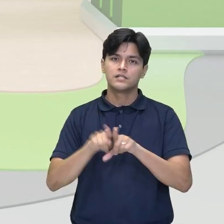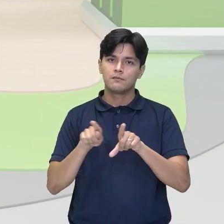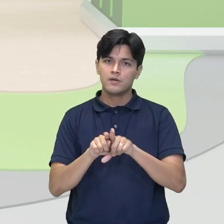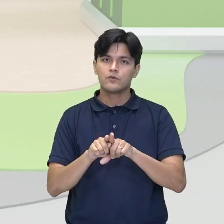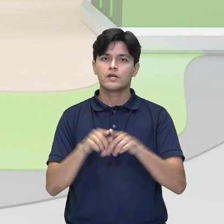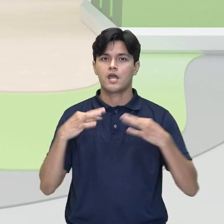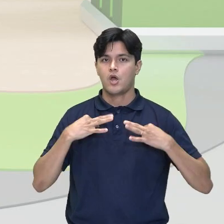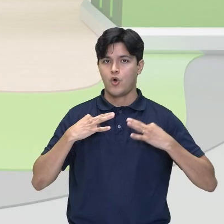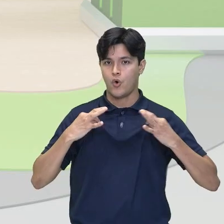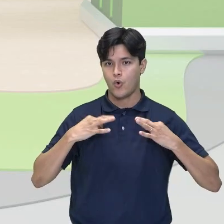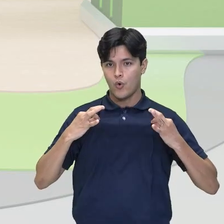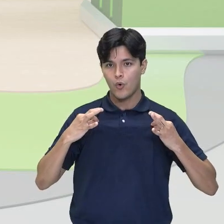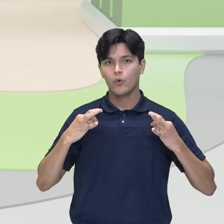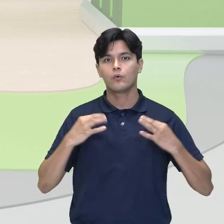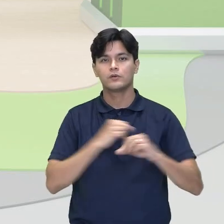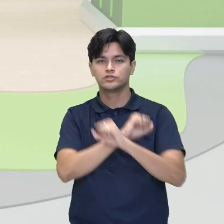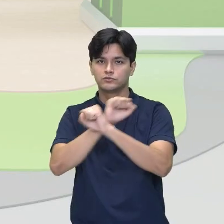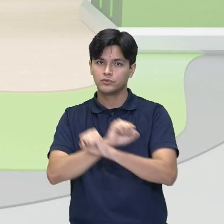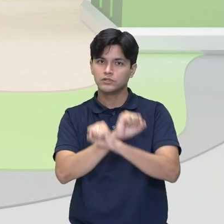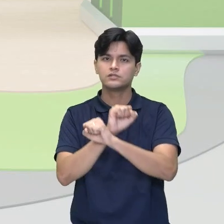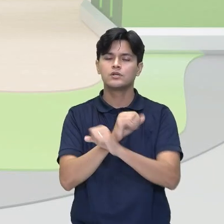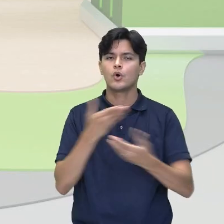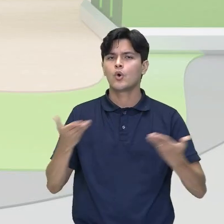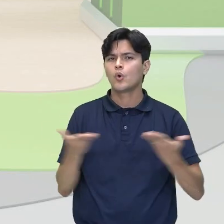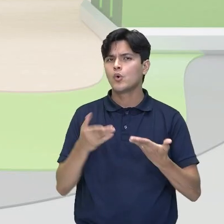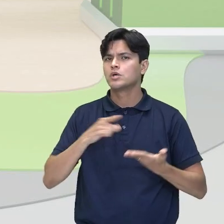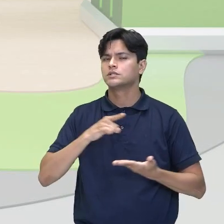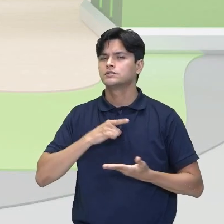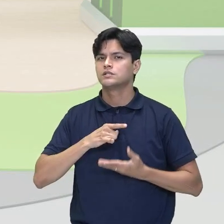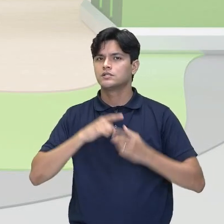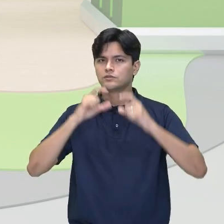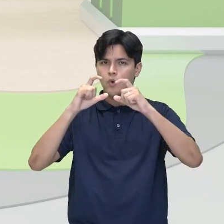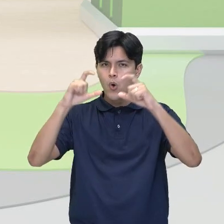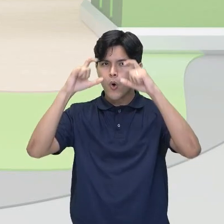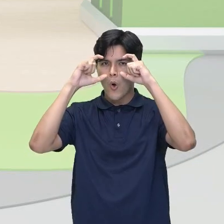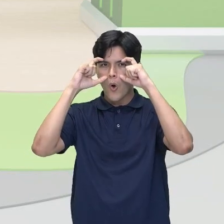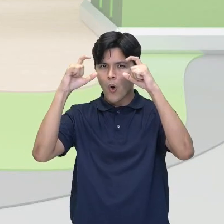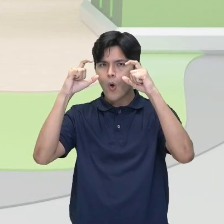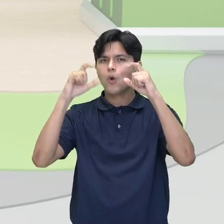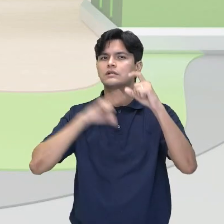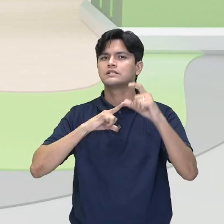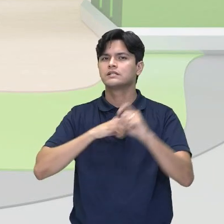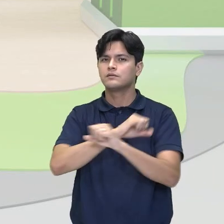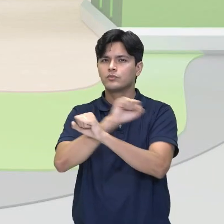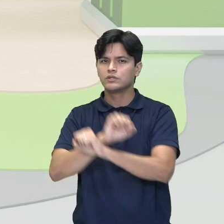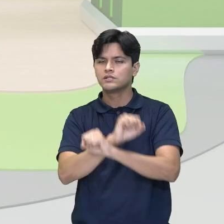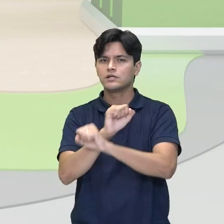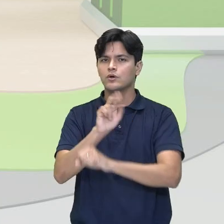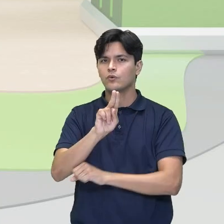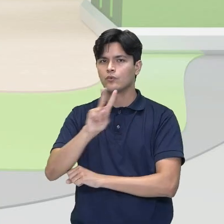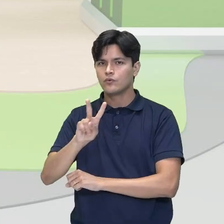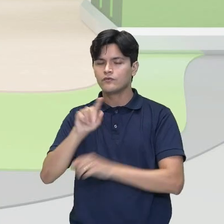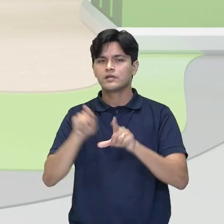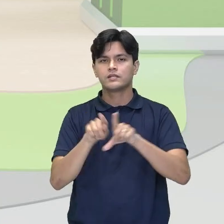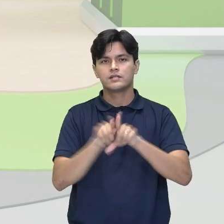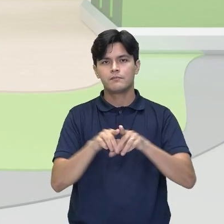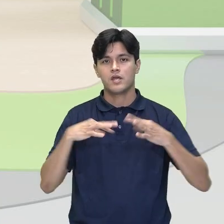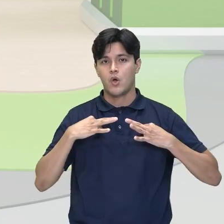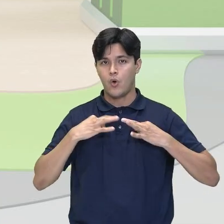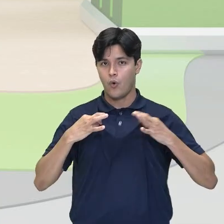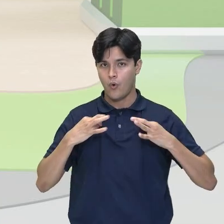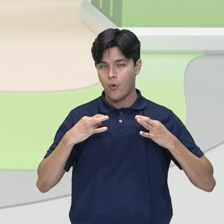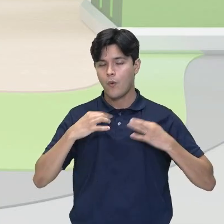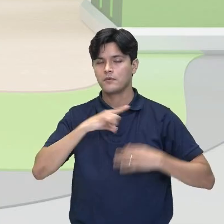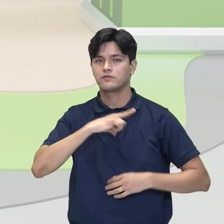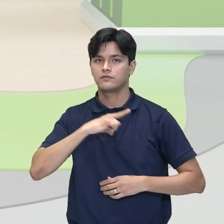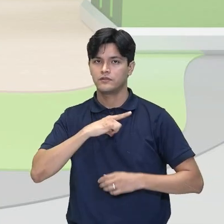nos oferecem, né, óculos de proteção UV e também roupas de proteção UV,